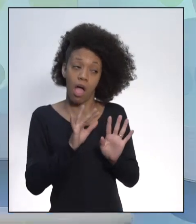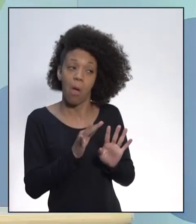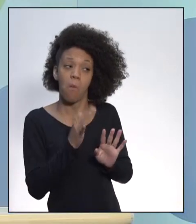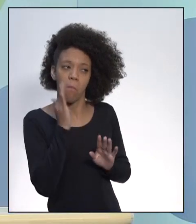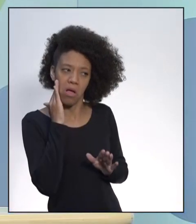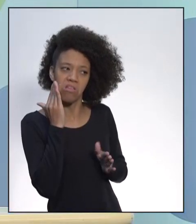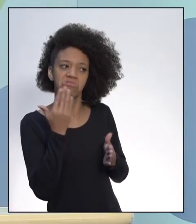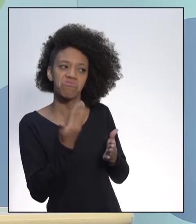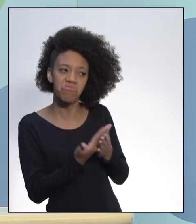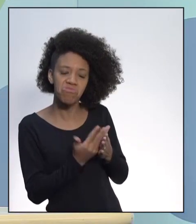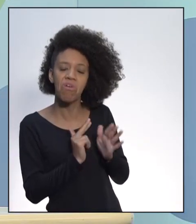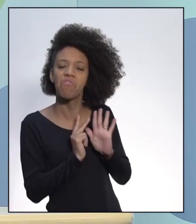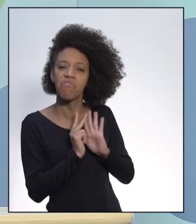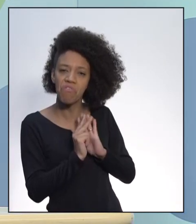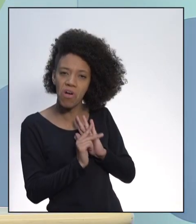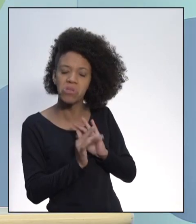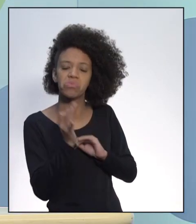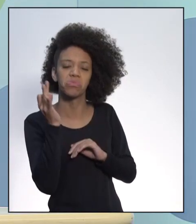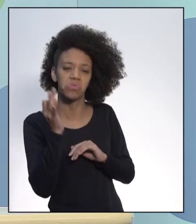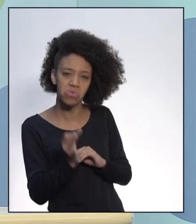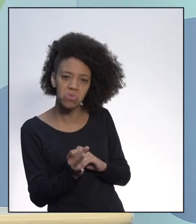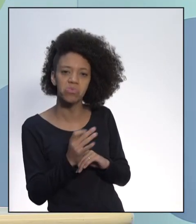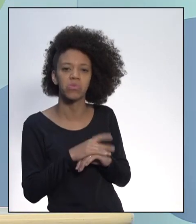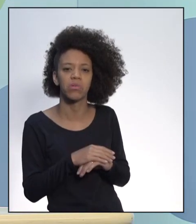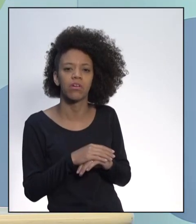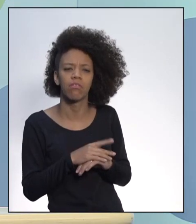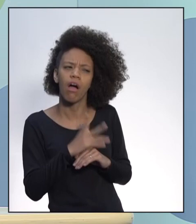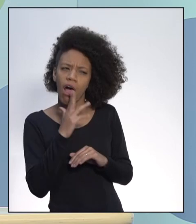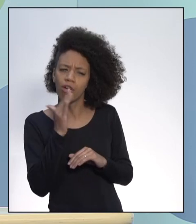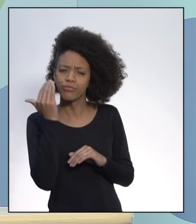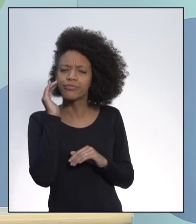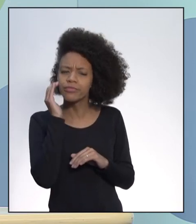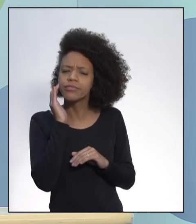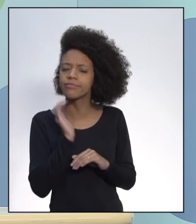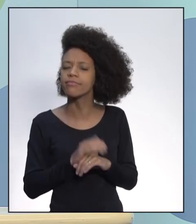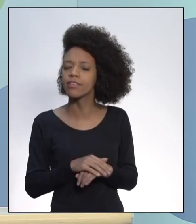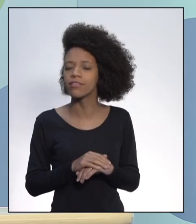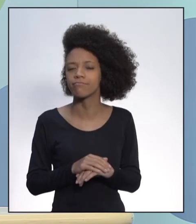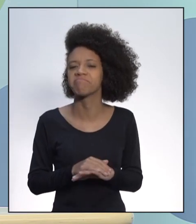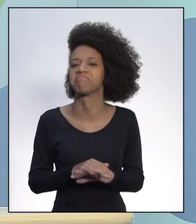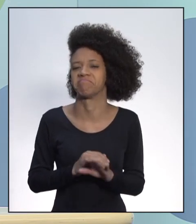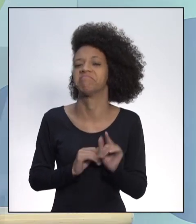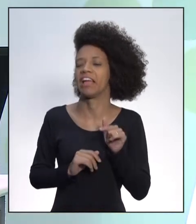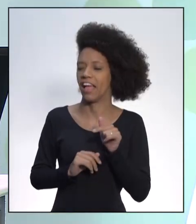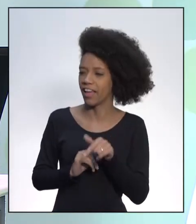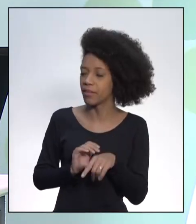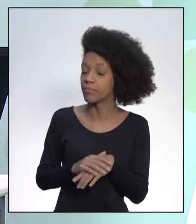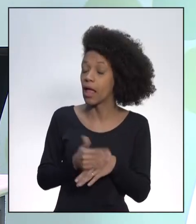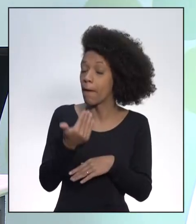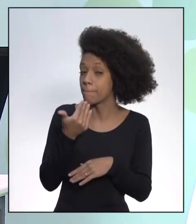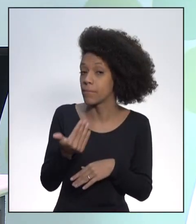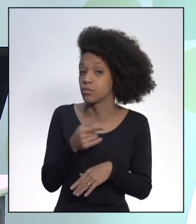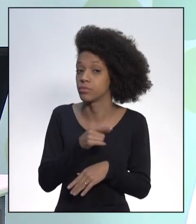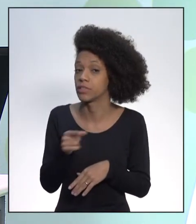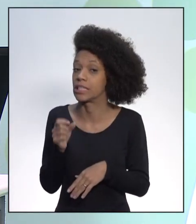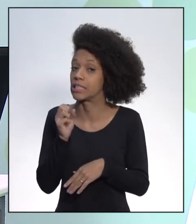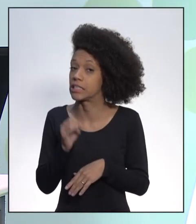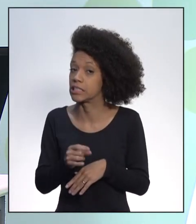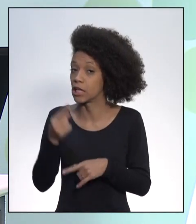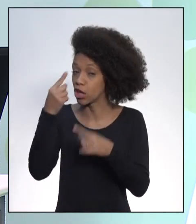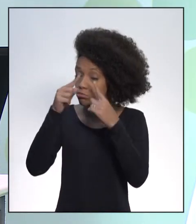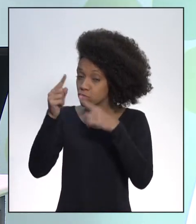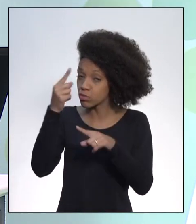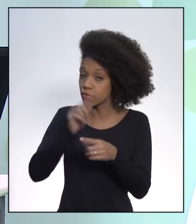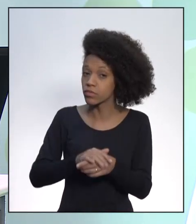tenha acertado, né? A maioria acertou aqui. Eu acho que eles entenderam sim, Rafa. É isso aí. Então a gente pede, pessoal, se ainda tiver dúvidas,